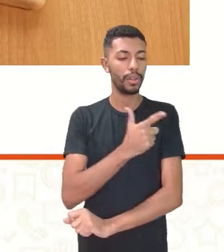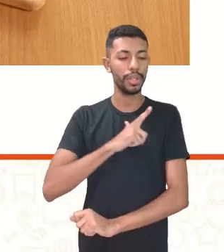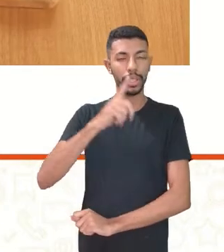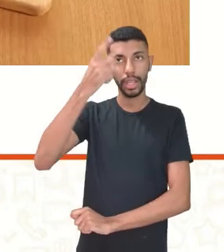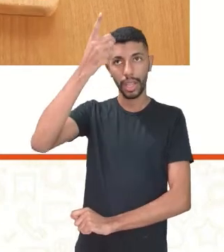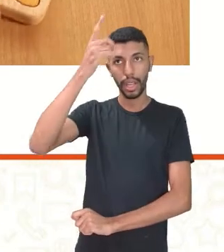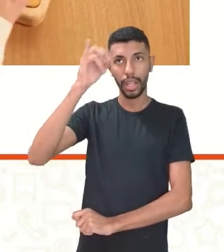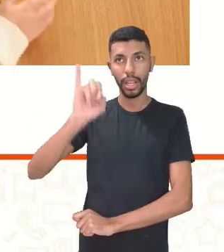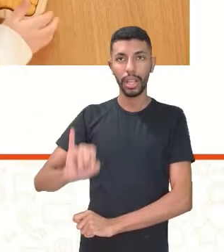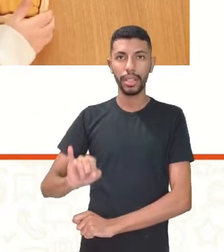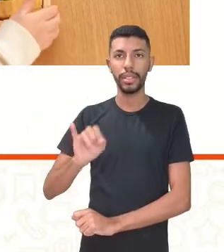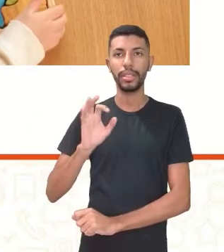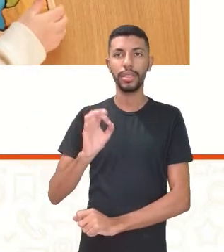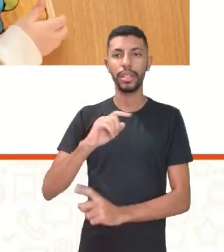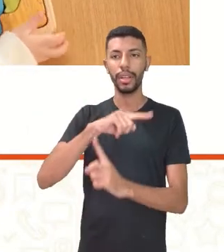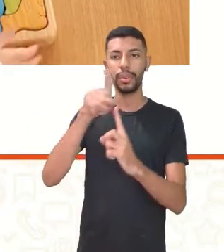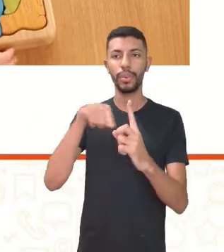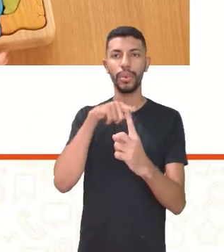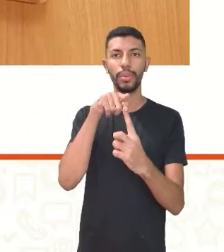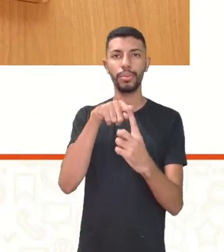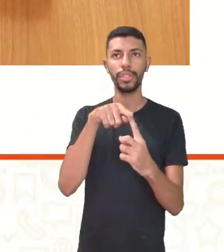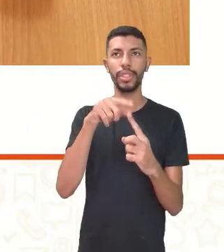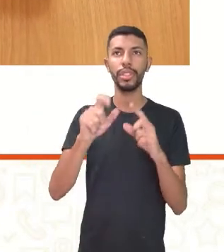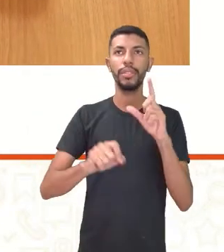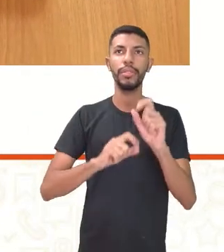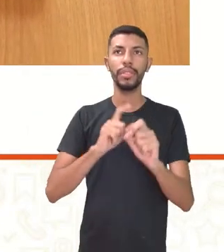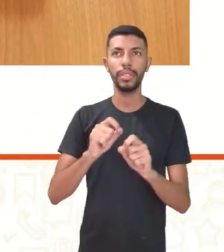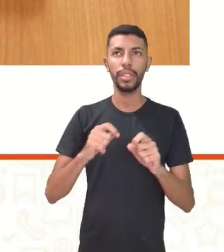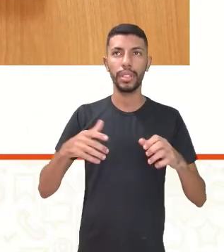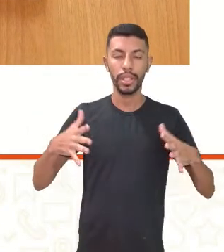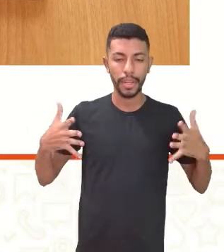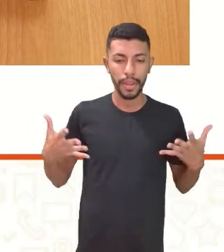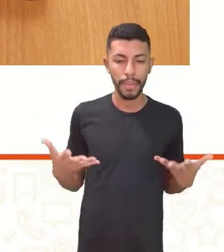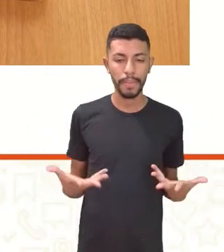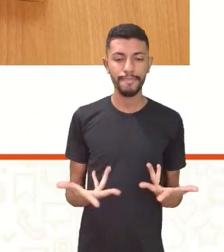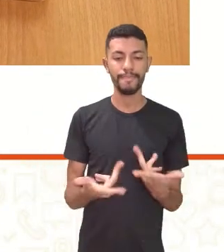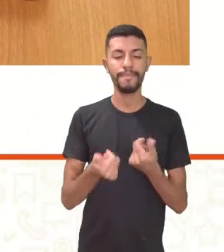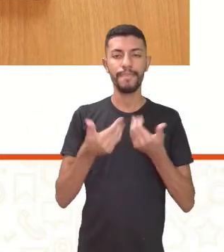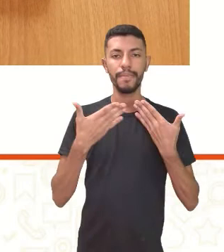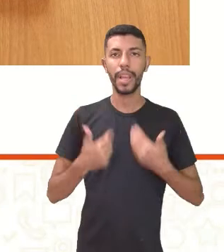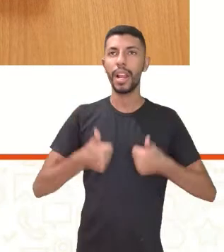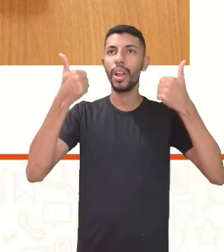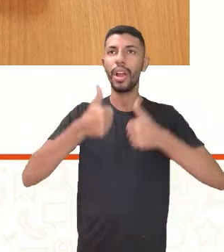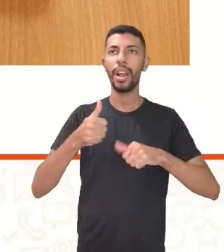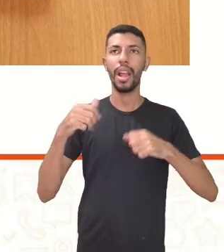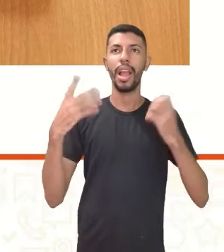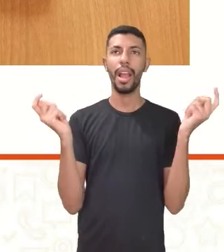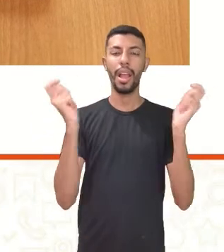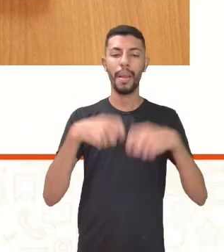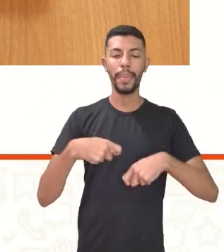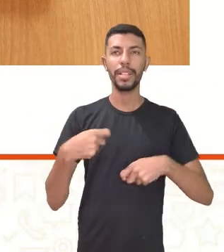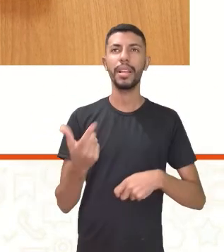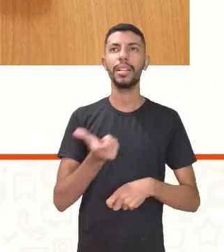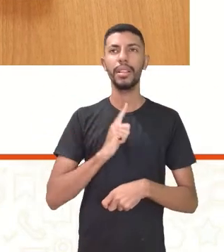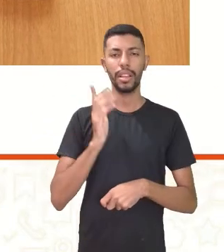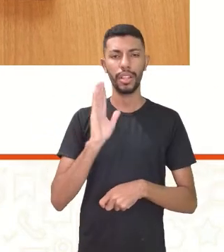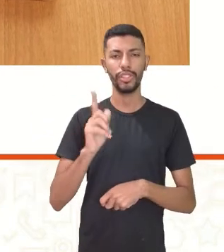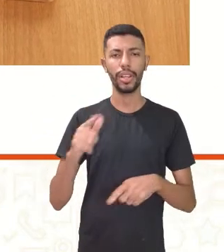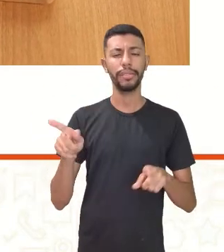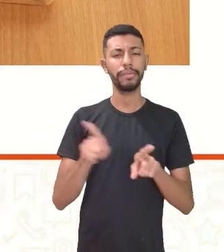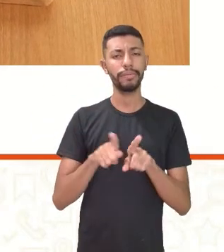intelectual. O objetivo de aprimorar suas capacidades existentes, tentar desenvolver ao